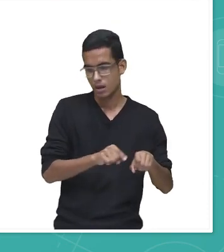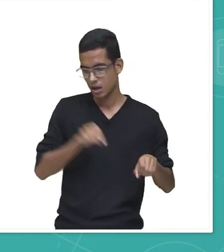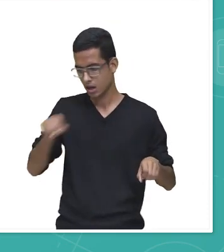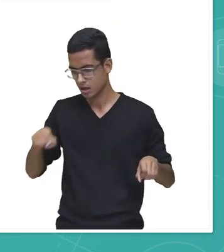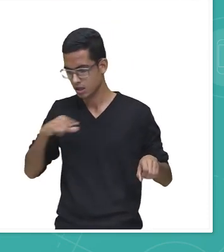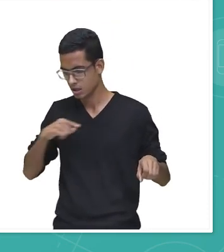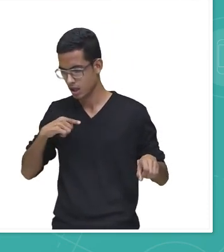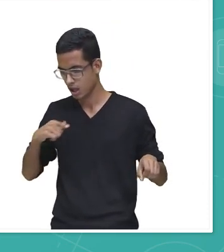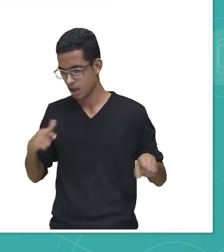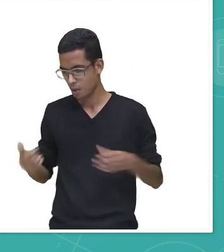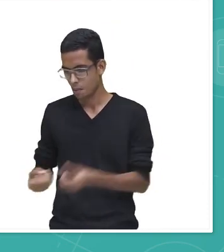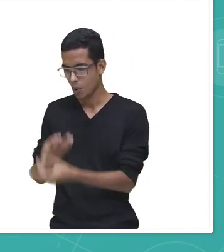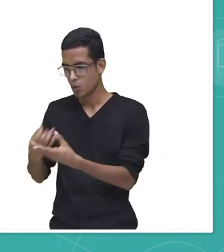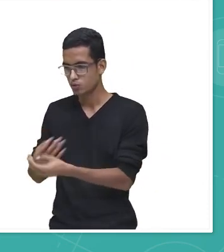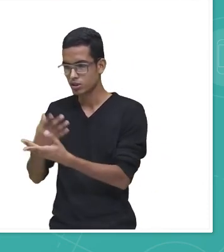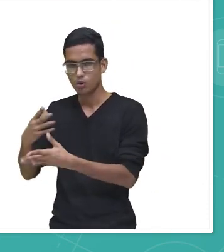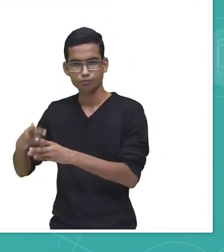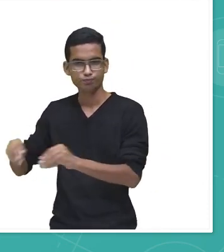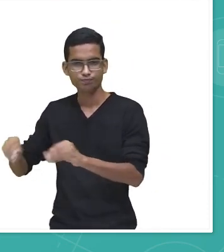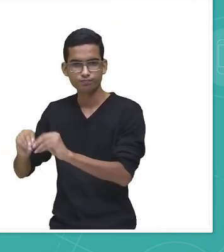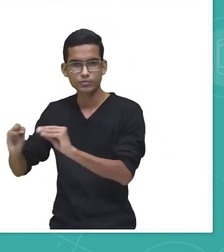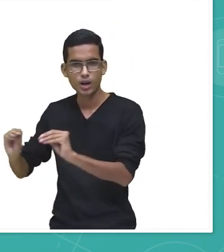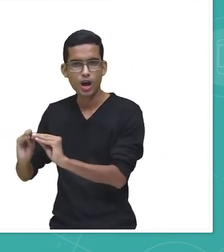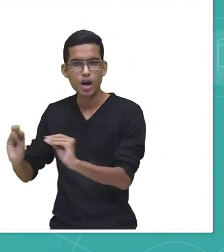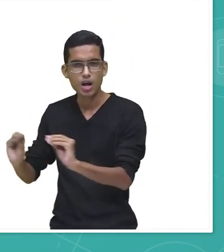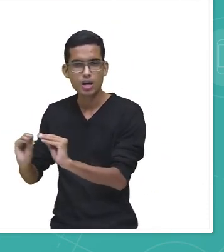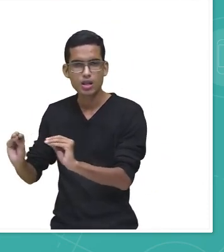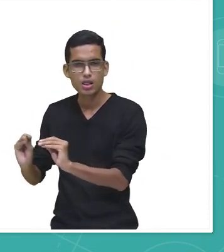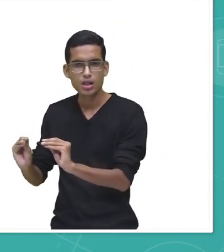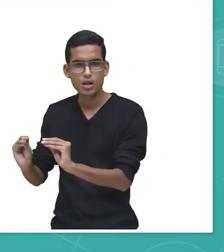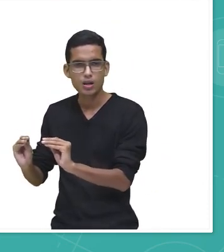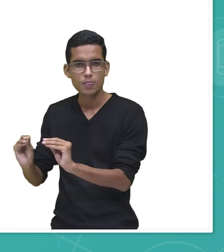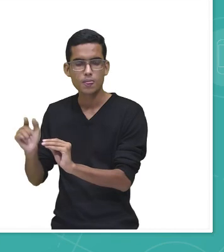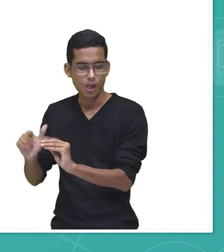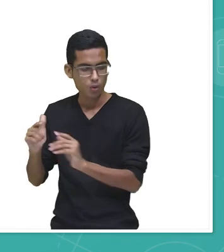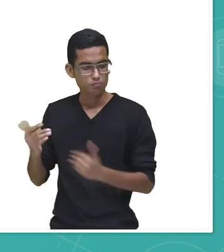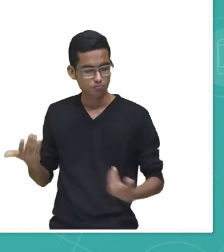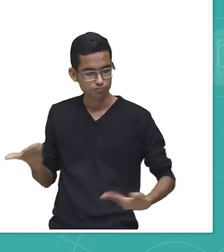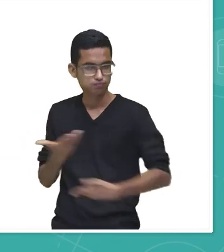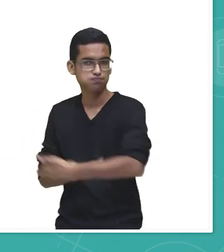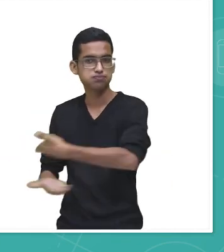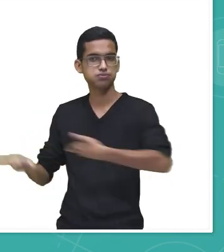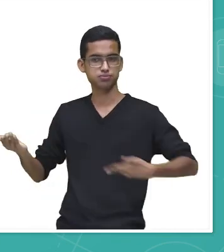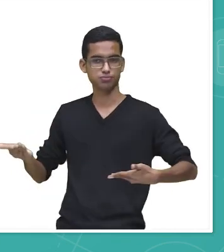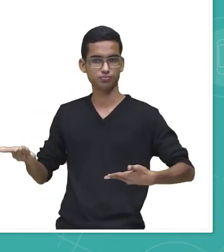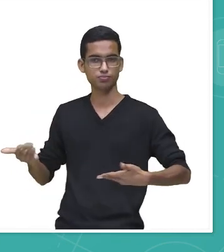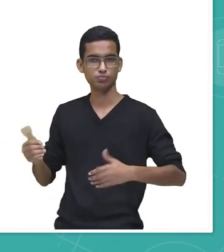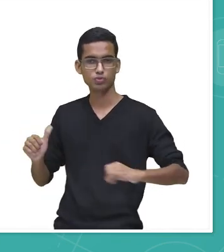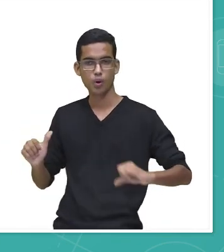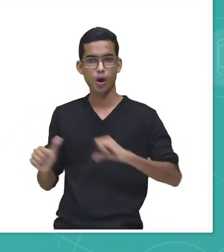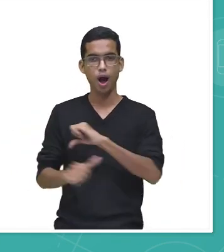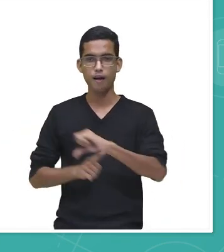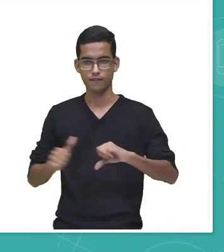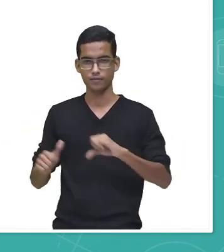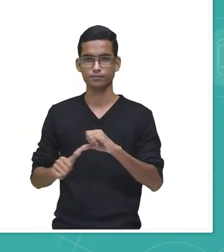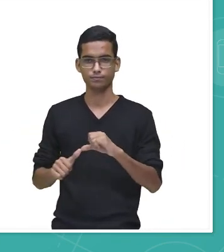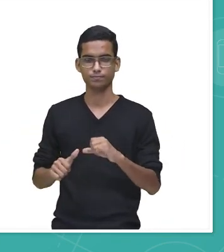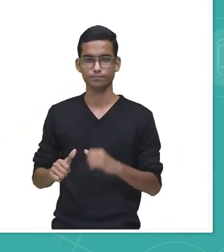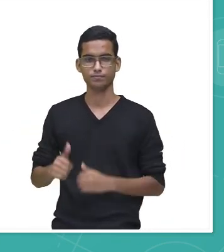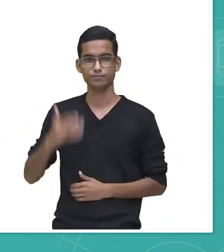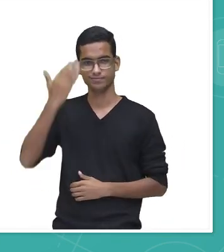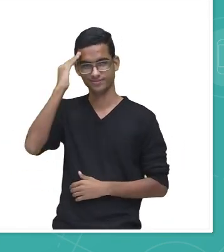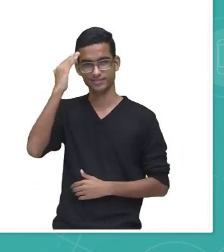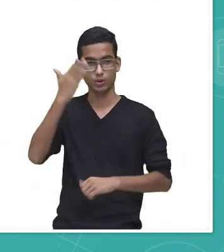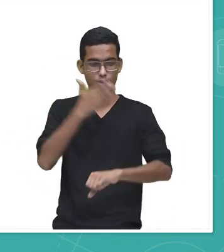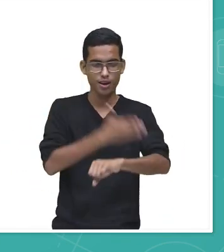vamos começar a trocar esse excedente que vai dar aí o up na economia, tá bom? Mas não se preocupem que a Idade Média não